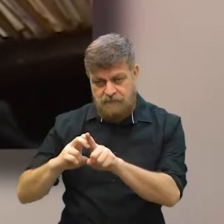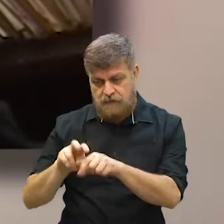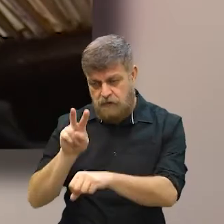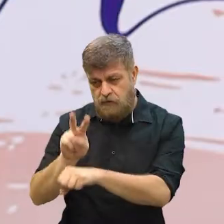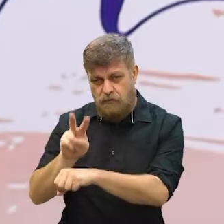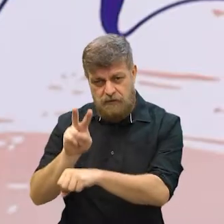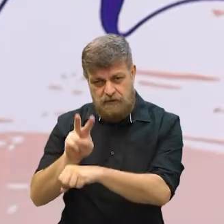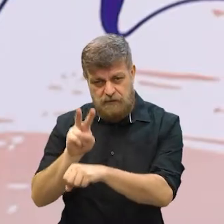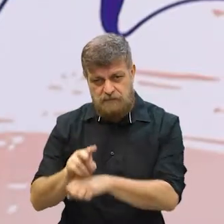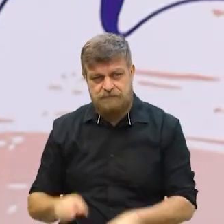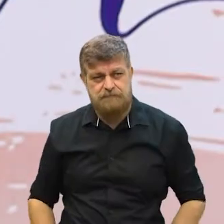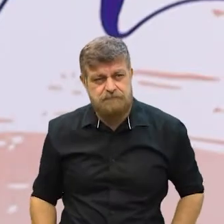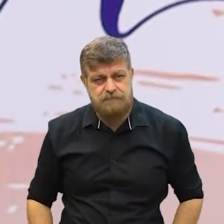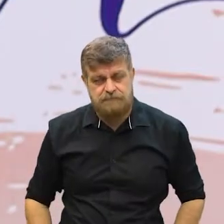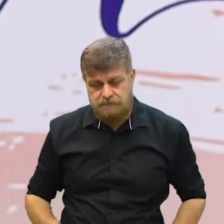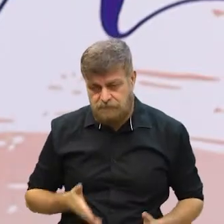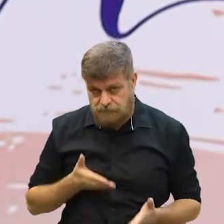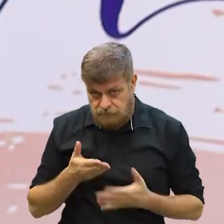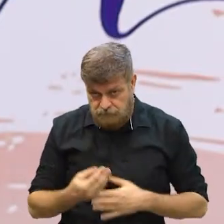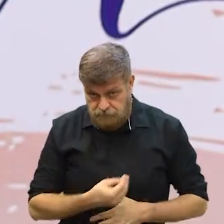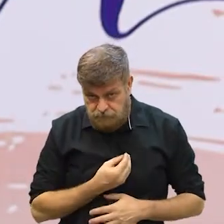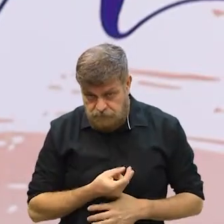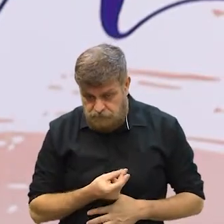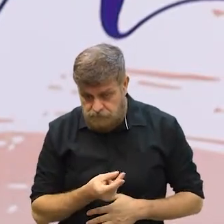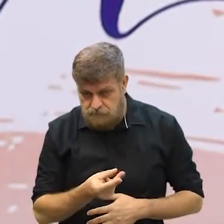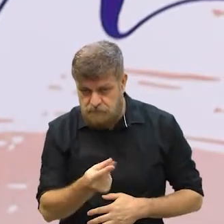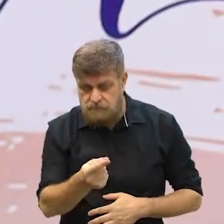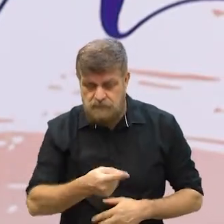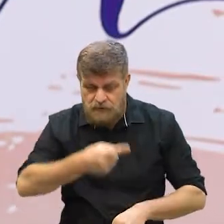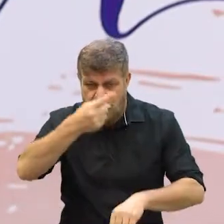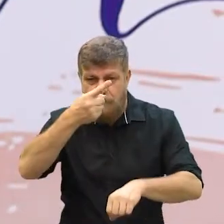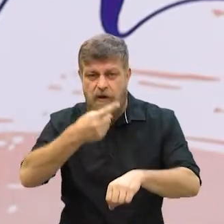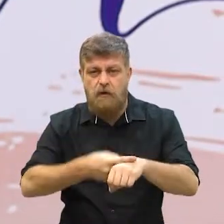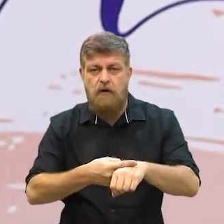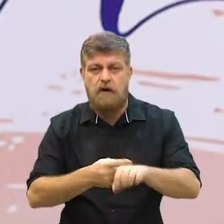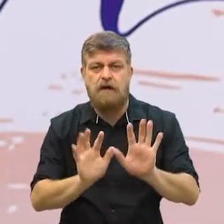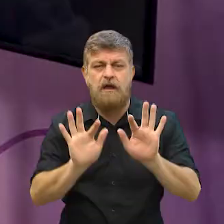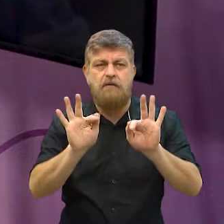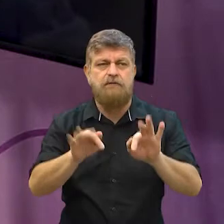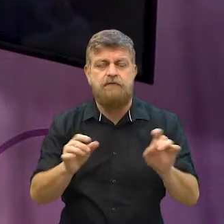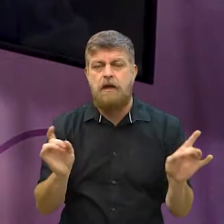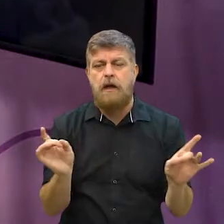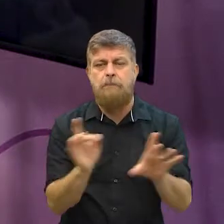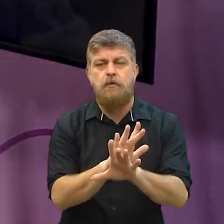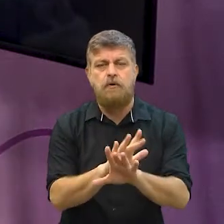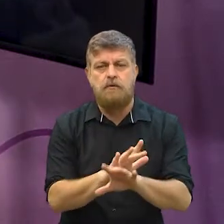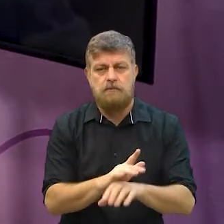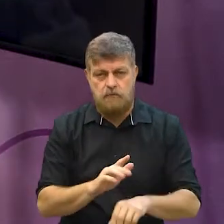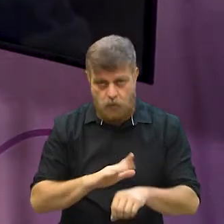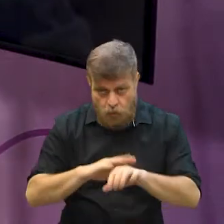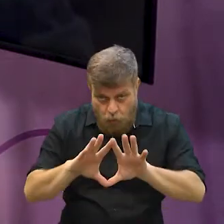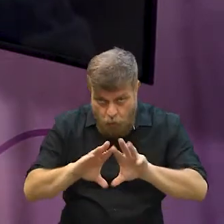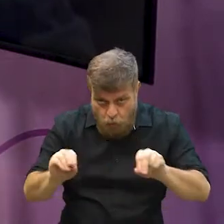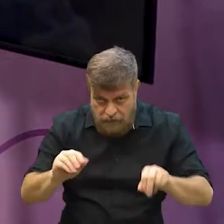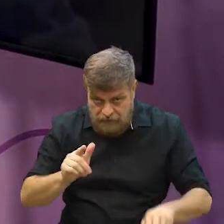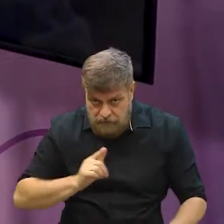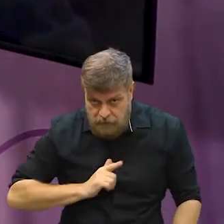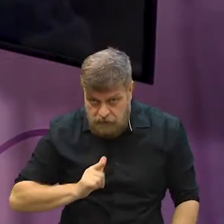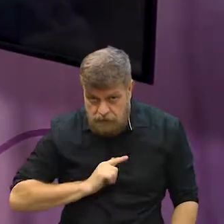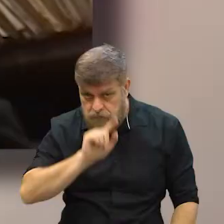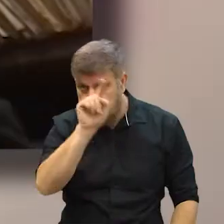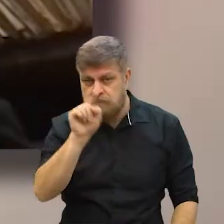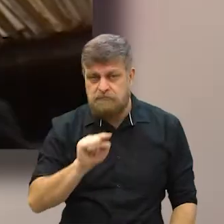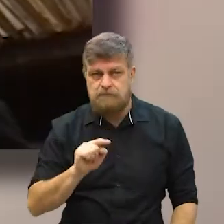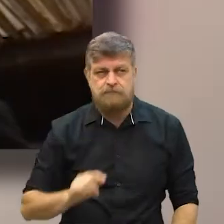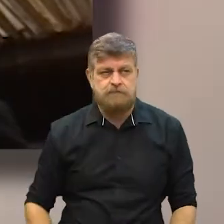HIV. É um tratamento que dura a vida inteira ou chega algum momento que saiu o vírus, está curado? Existe isso,